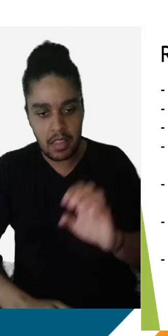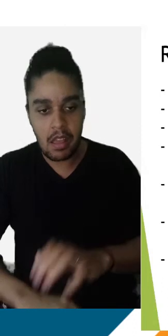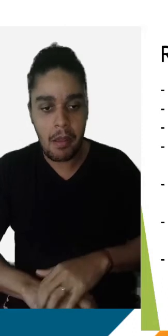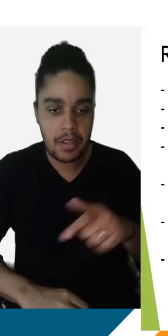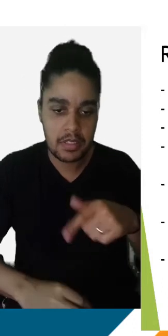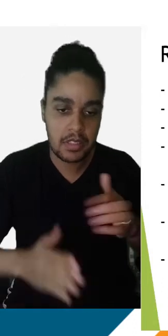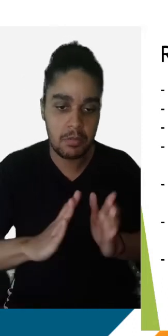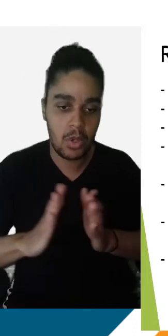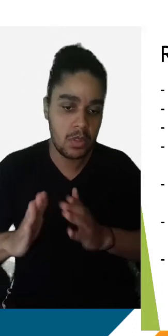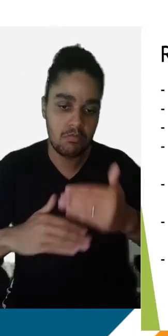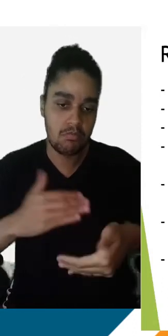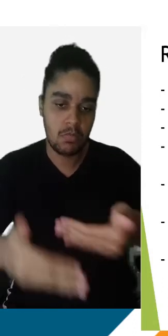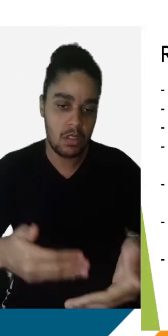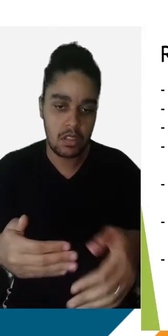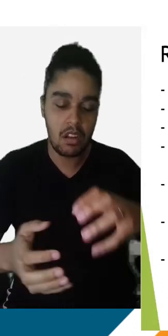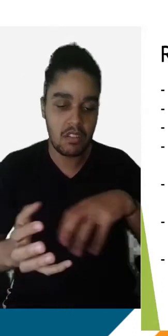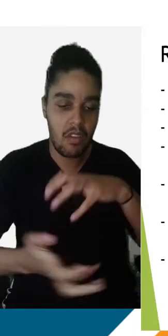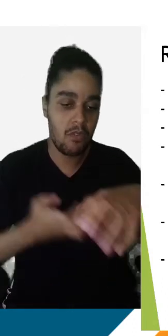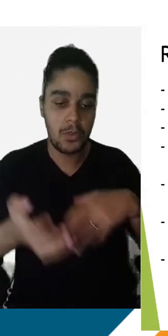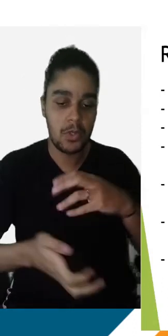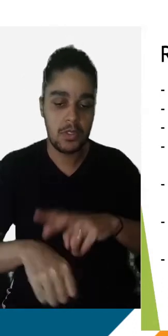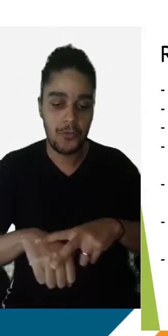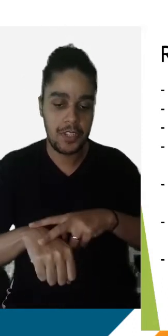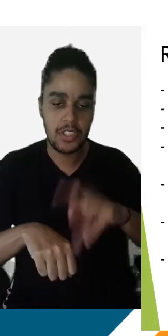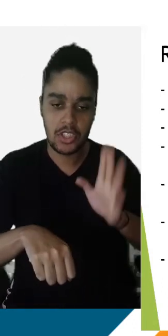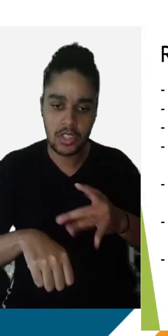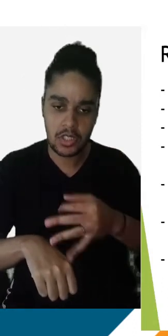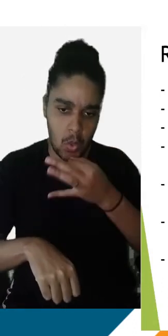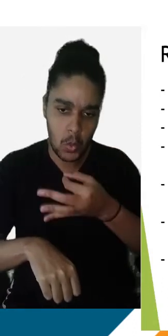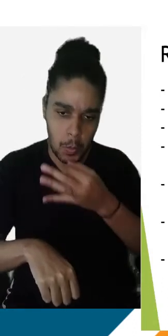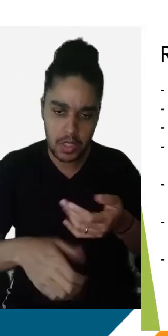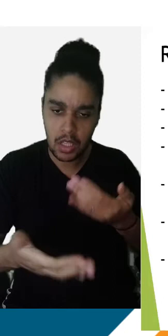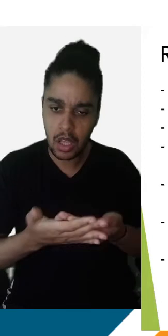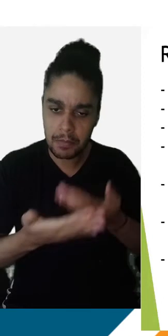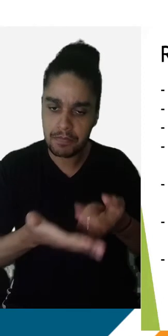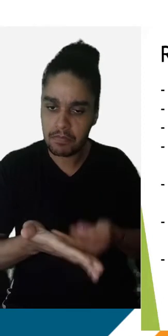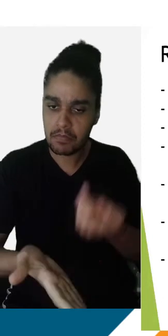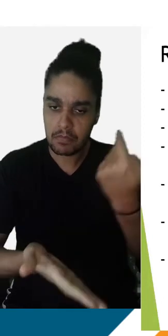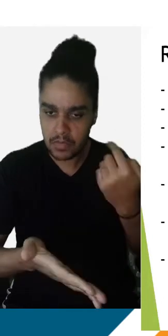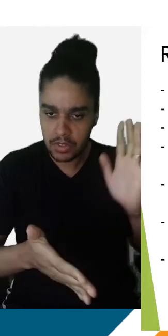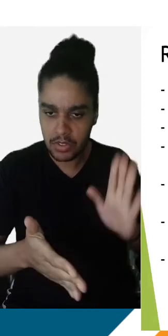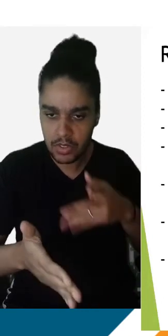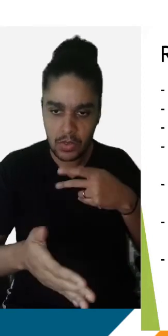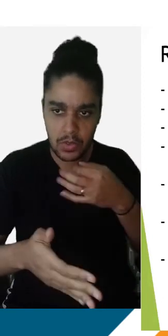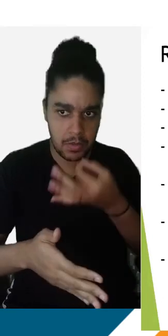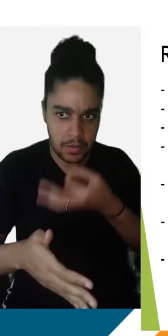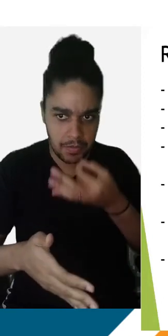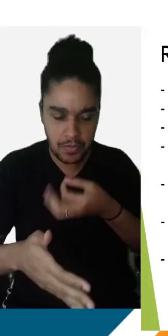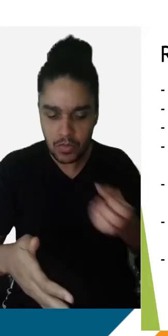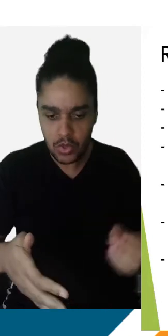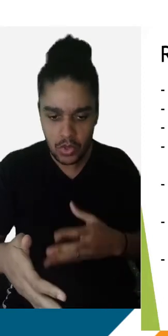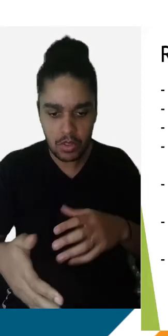gente? Seria esse processo de Revolução Verde. Já comentamos disso em outras aulas. Revolução Verde, processo